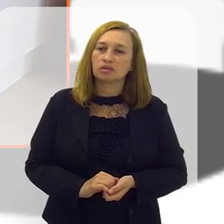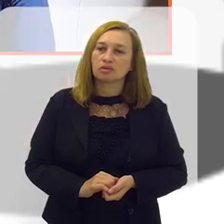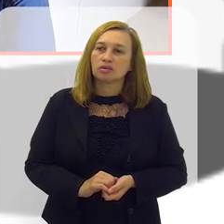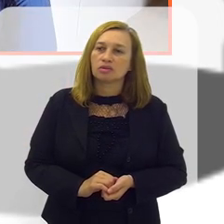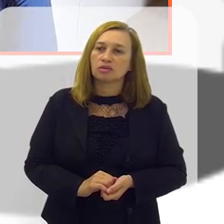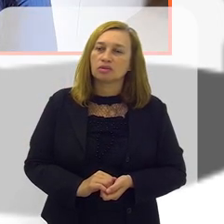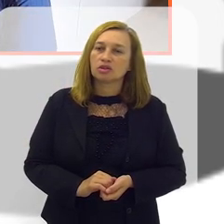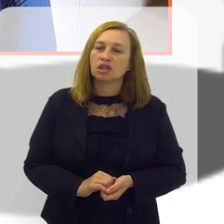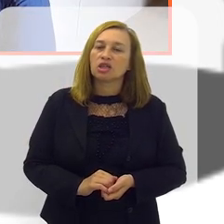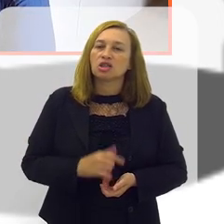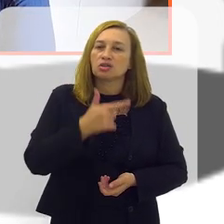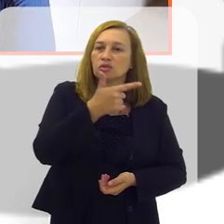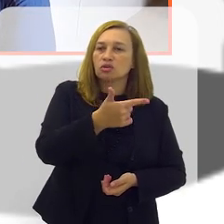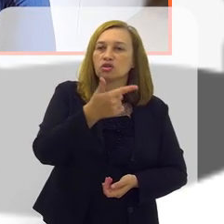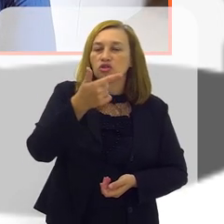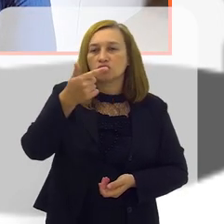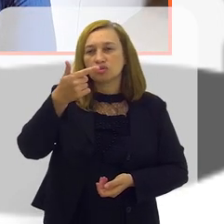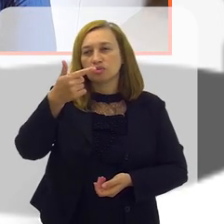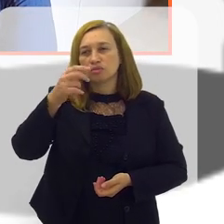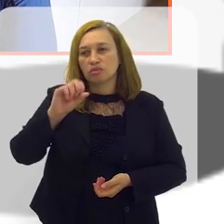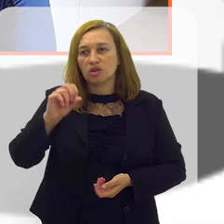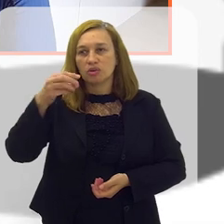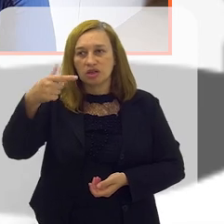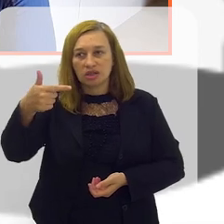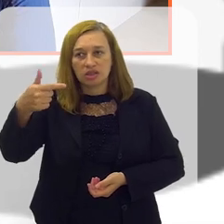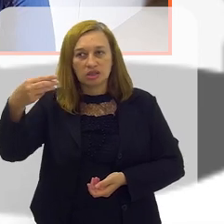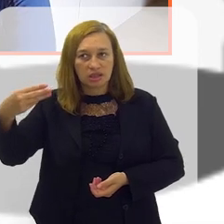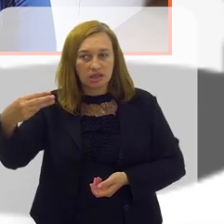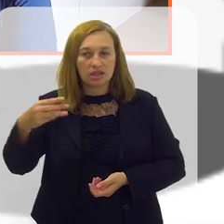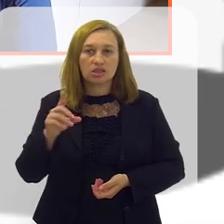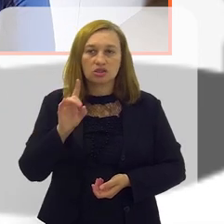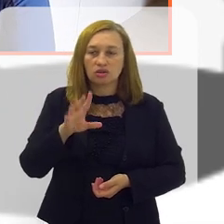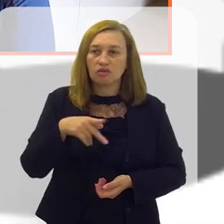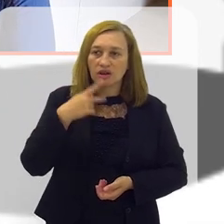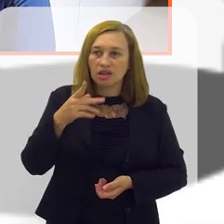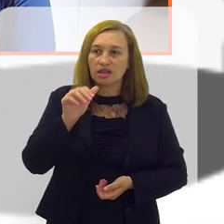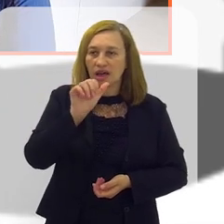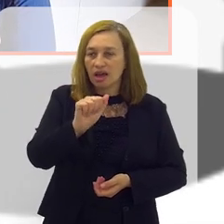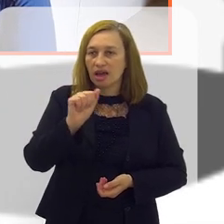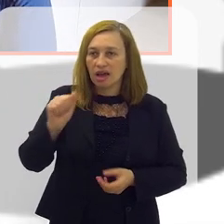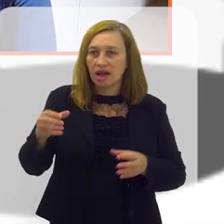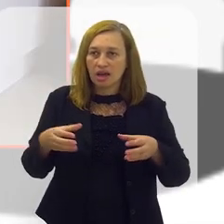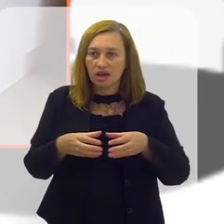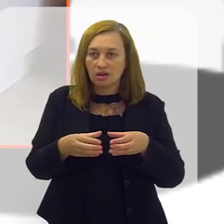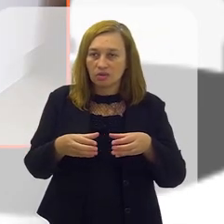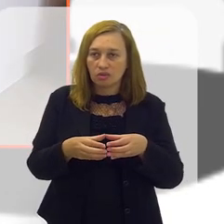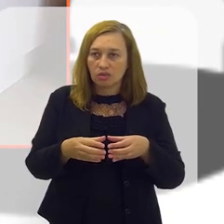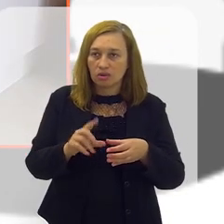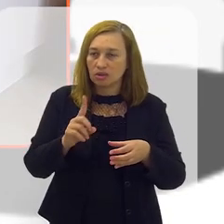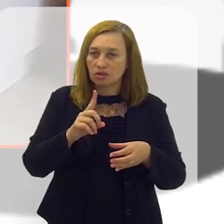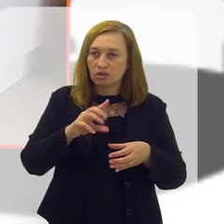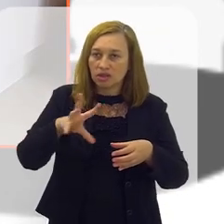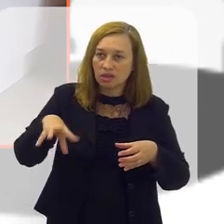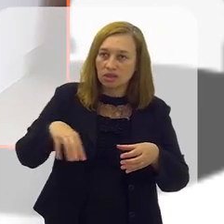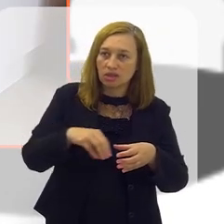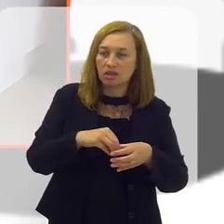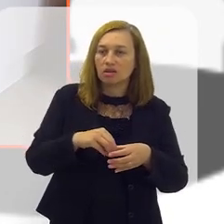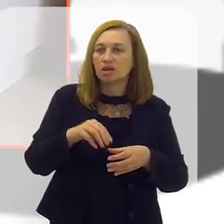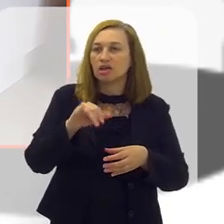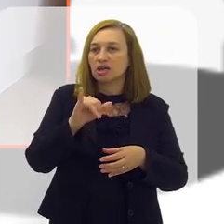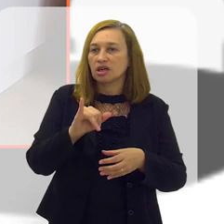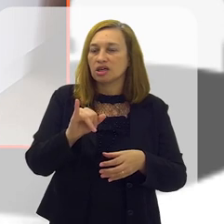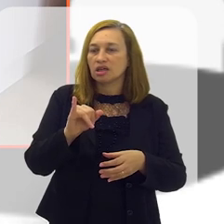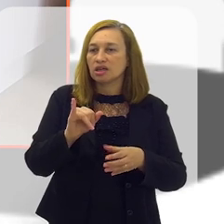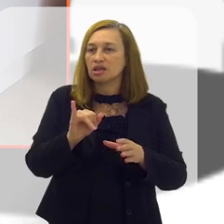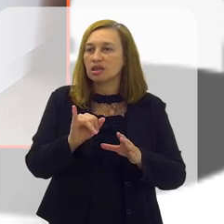No levantamento nacional de 2013, só reforçando que a AA não entra em estatísticas,